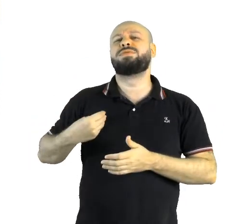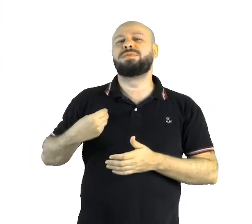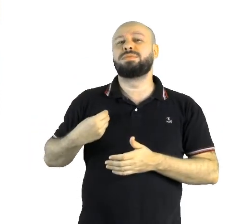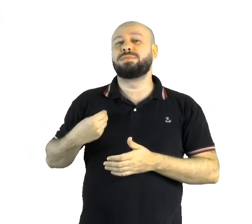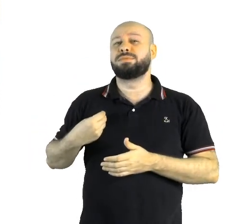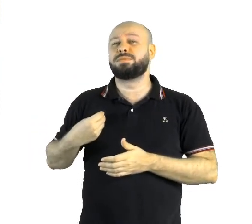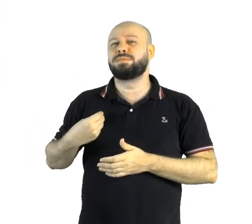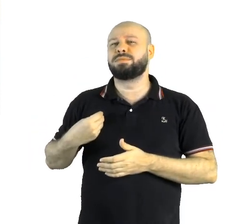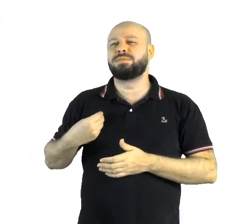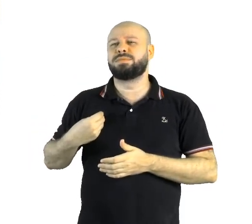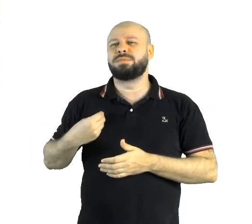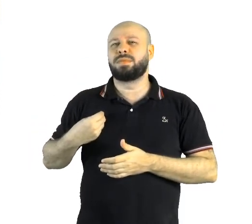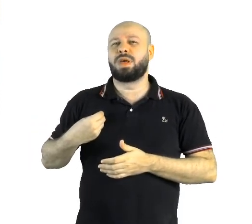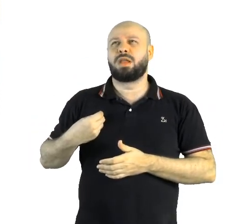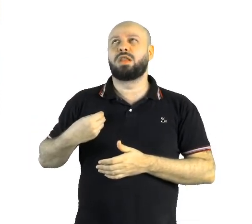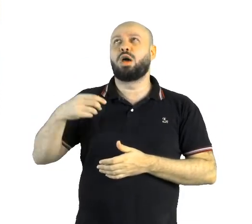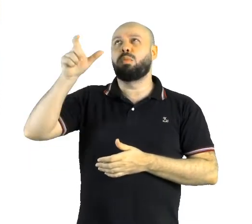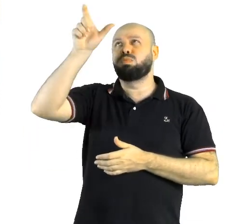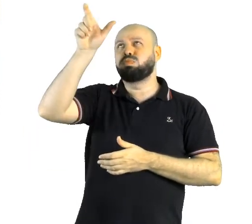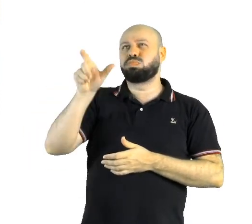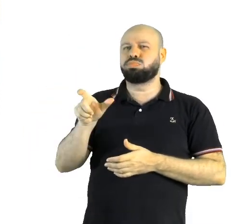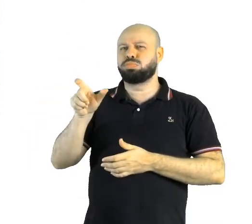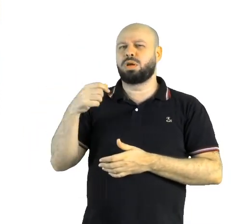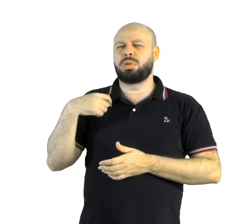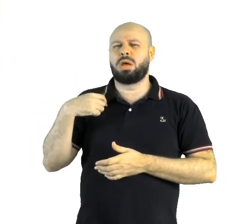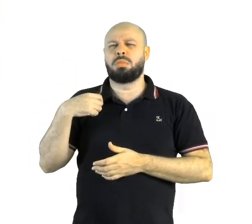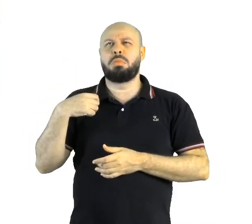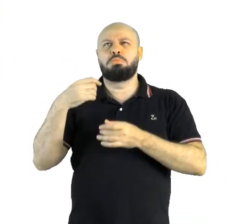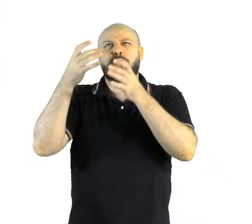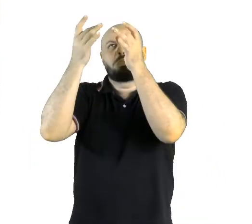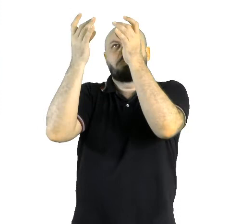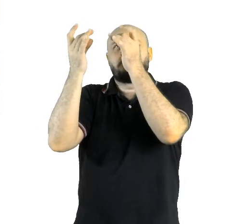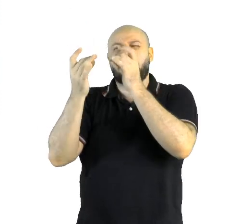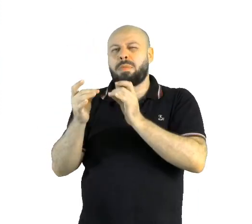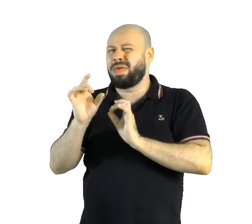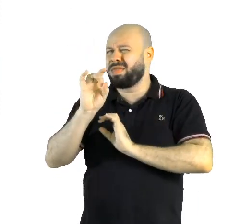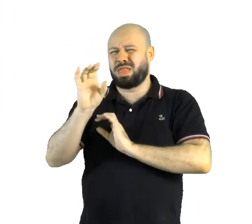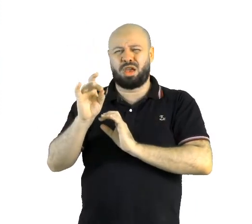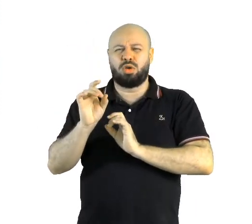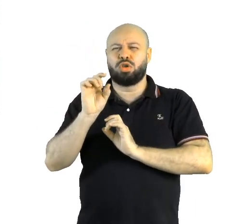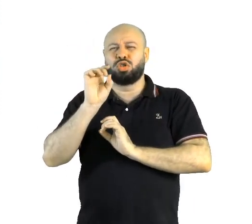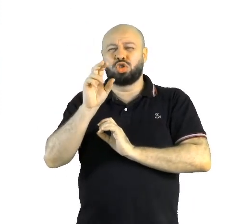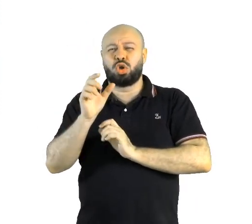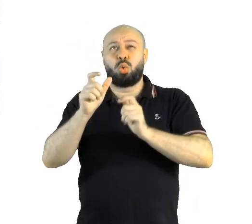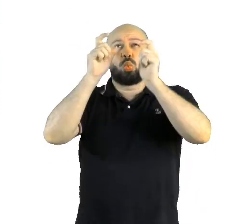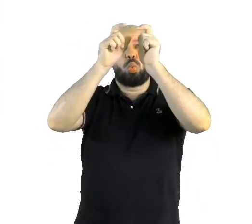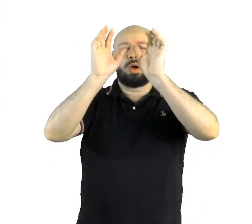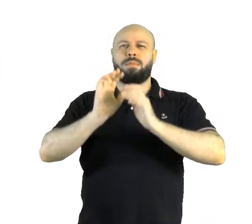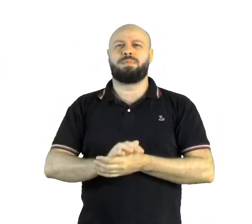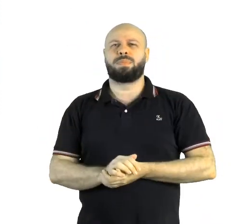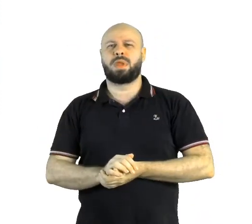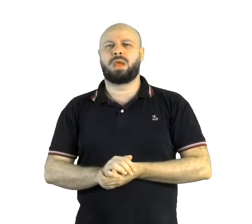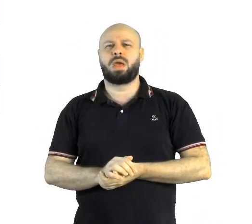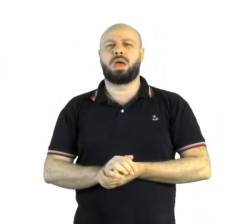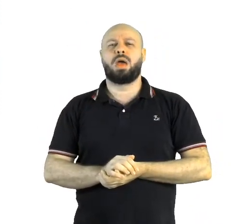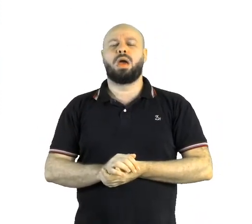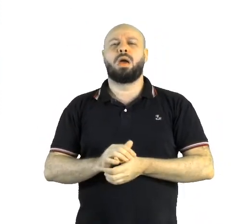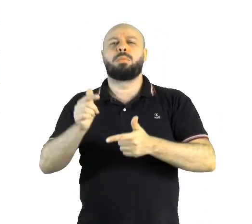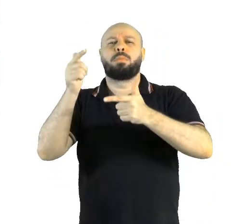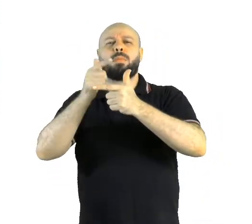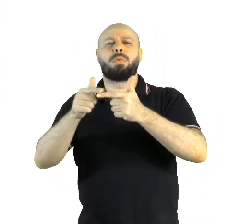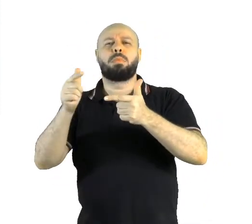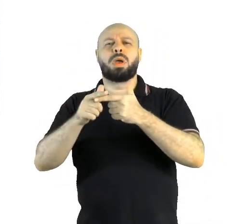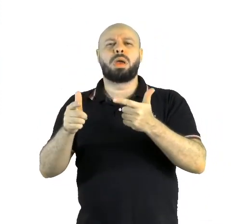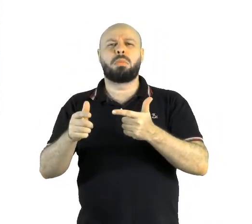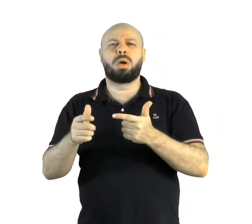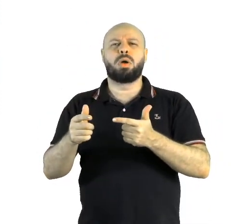de, nessa tabela, não precisa enriquecer os detalhes. Vai colocar só o lugar mesmo. Um problema ou dificuldade que existe